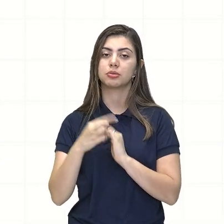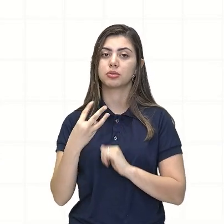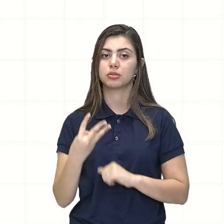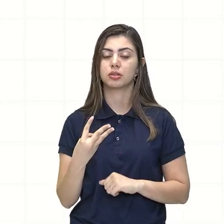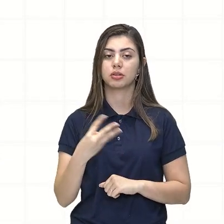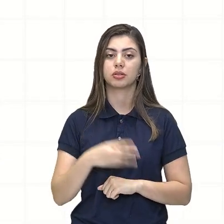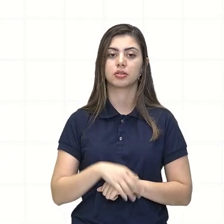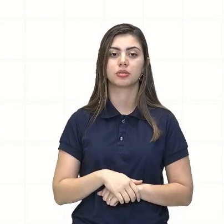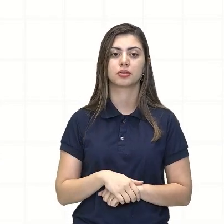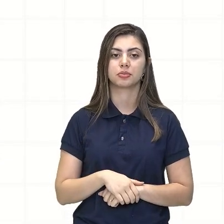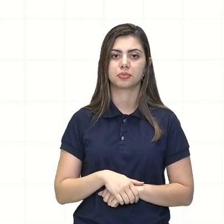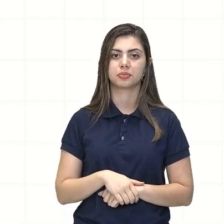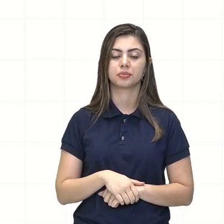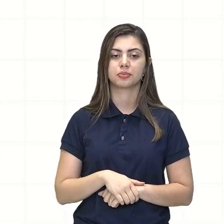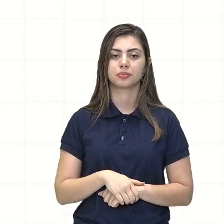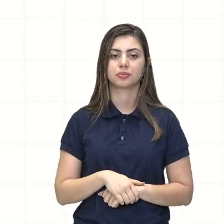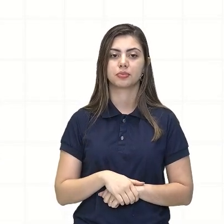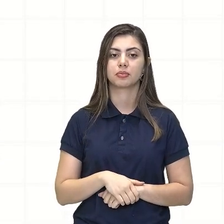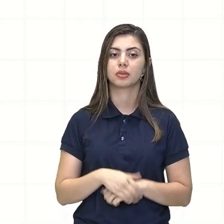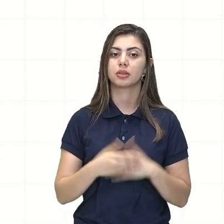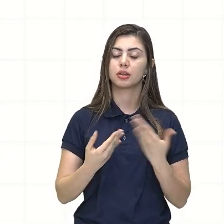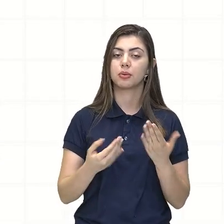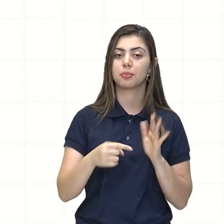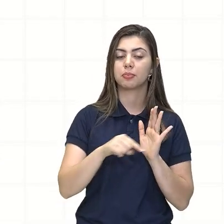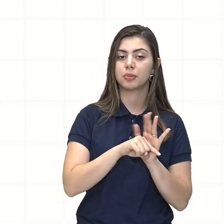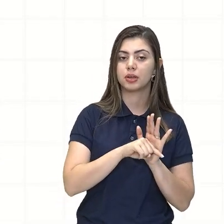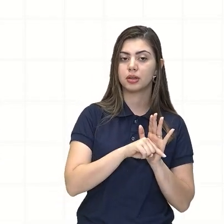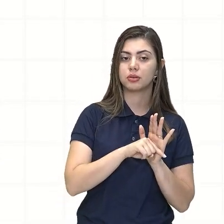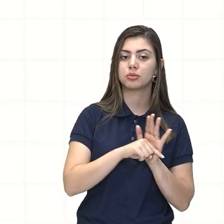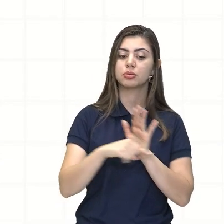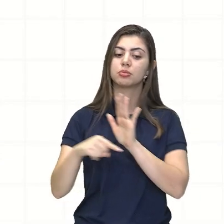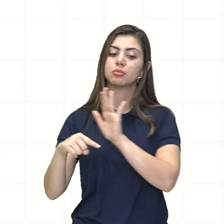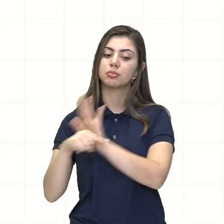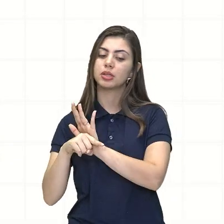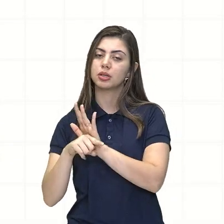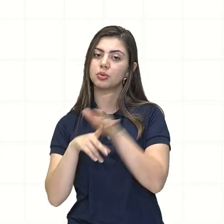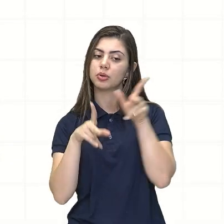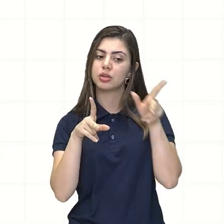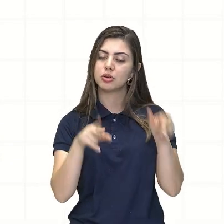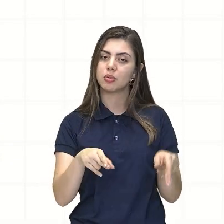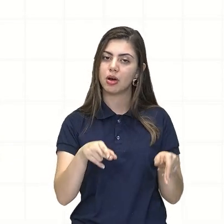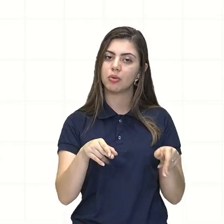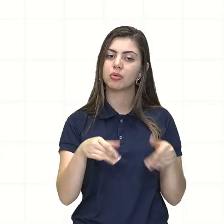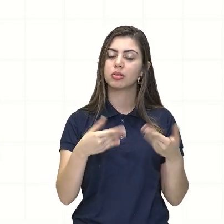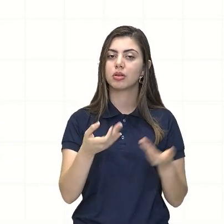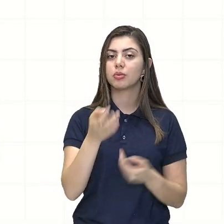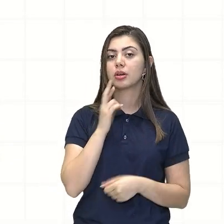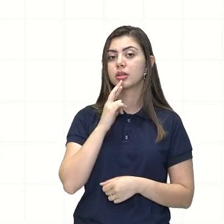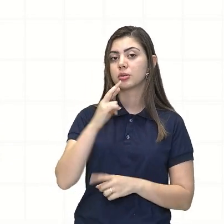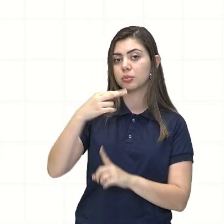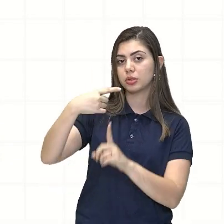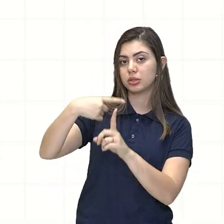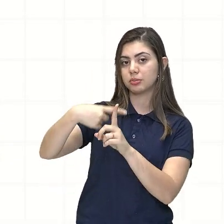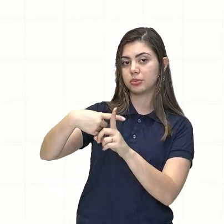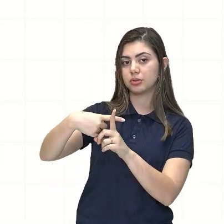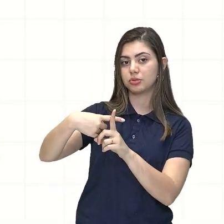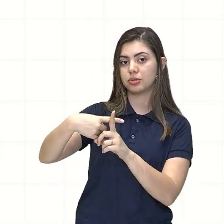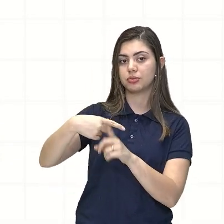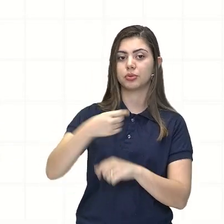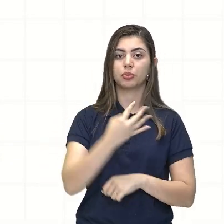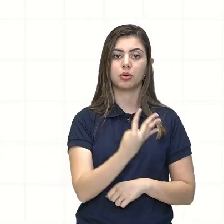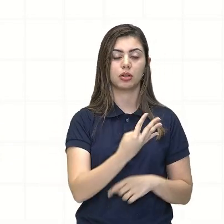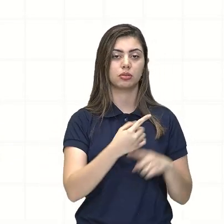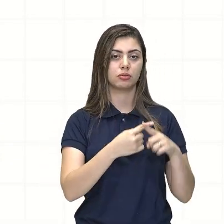3. Tá? Então, menos, sinais iguais, menos com menos, mais. 4